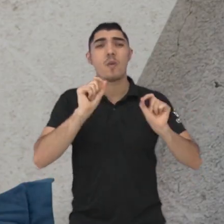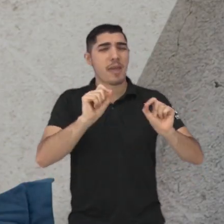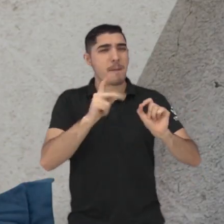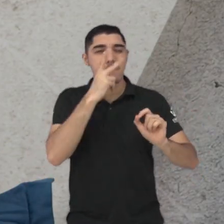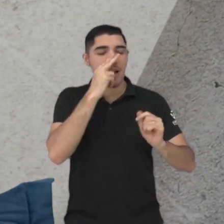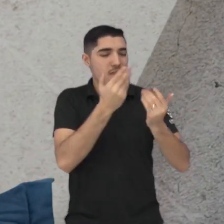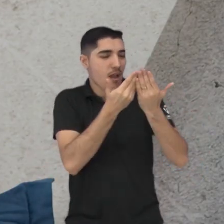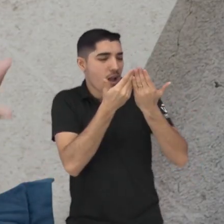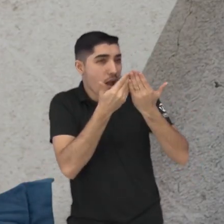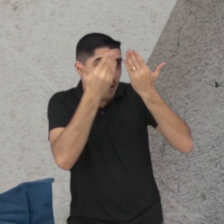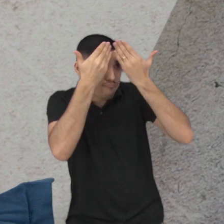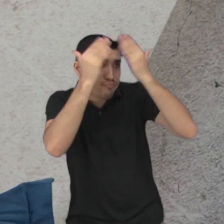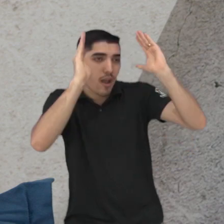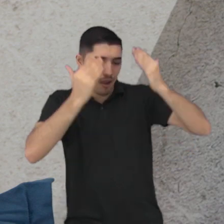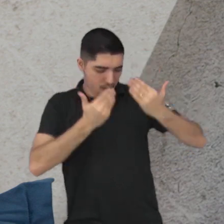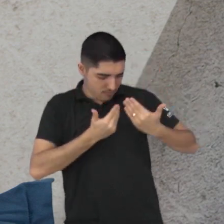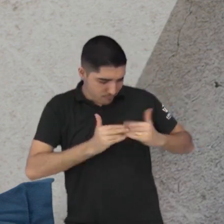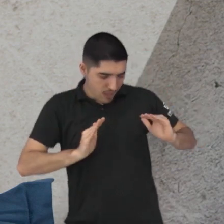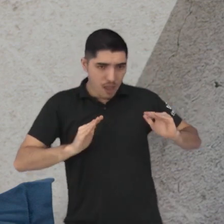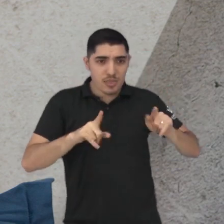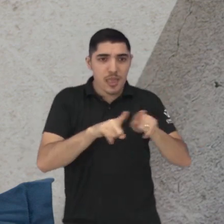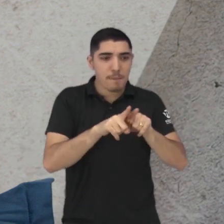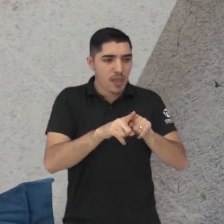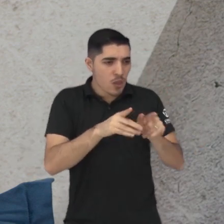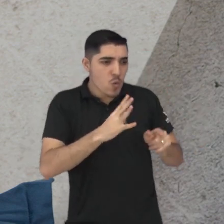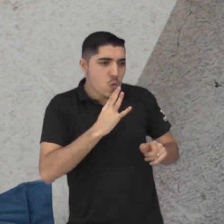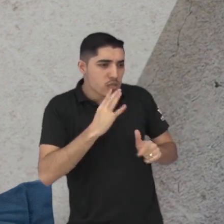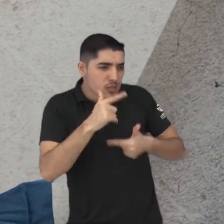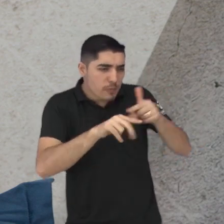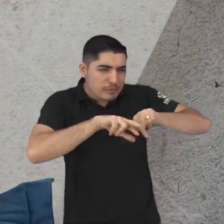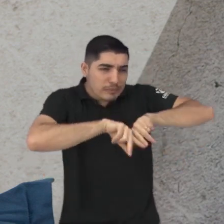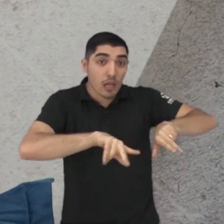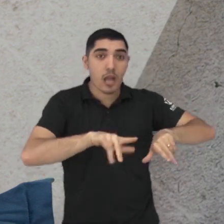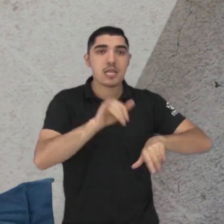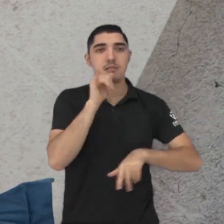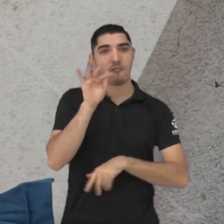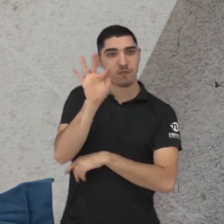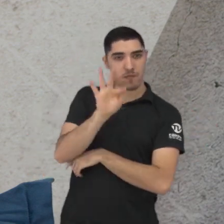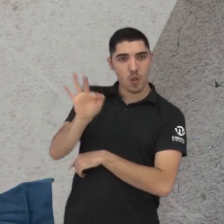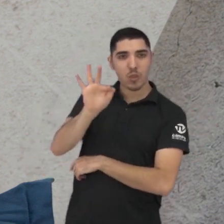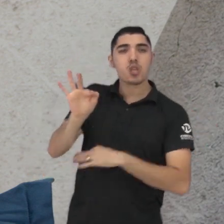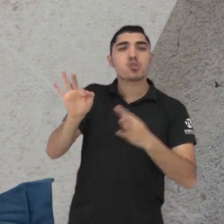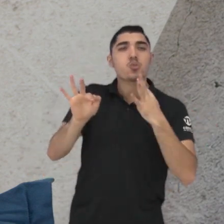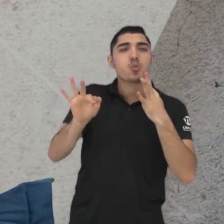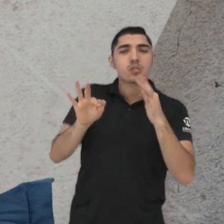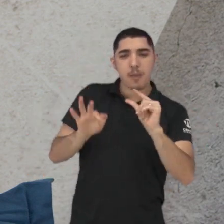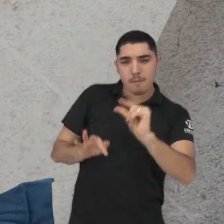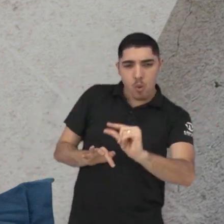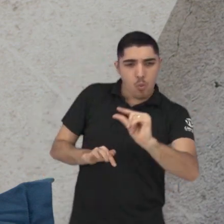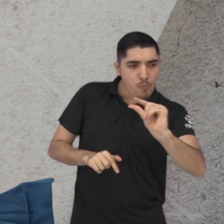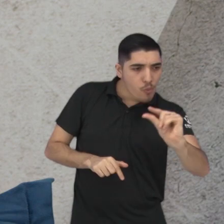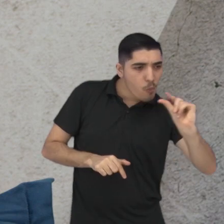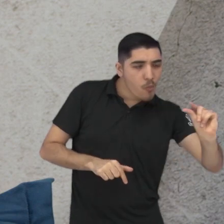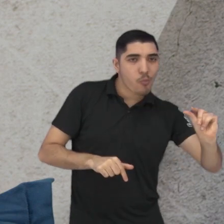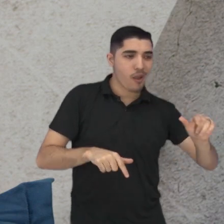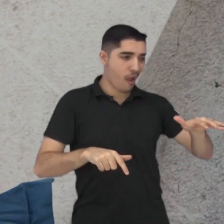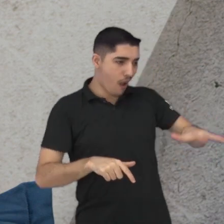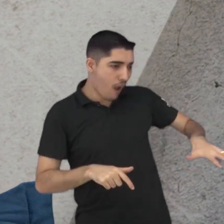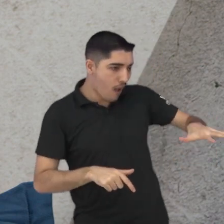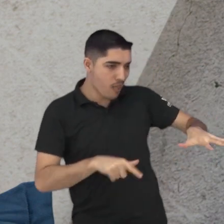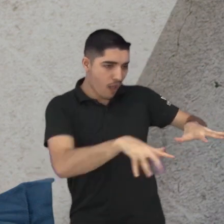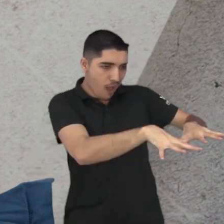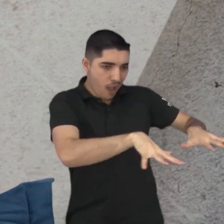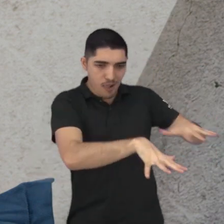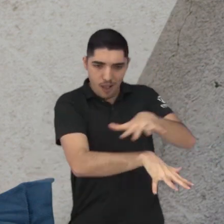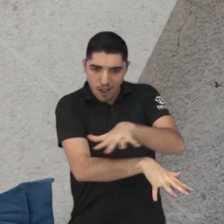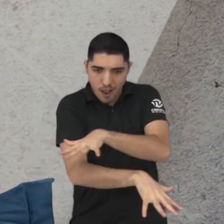a cabeça, os caminhos, porque quando a gente está na faculdade, a gente estuda um pouquinho de cada área, assim, então a gente entende como que as áreas se